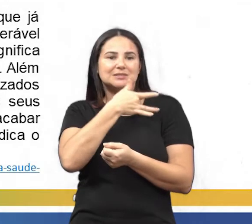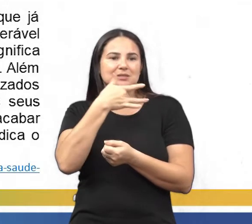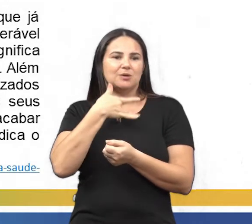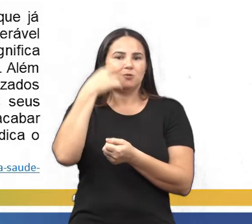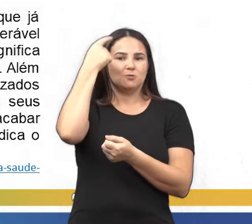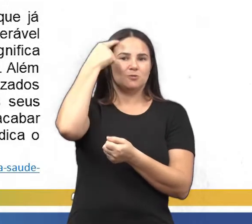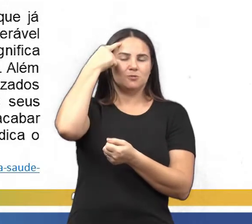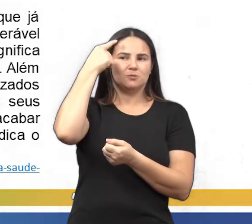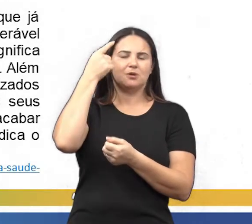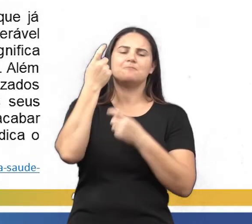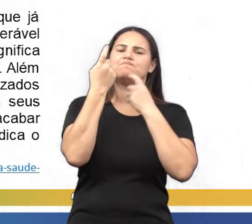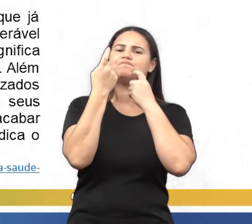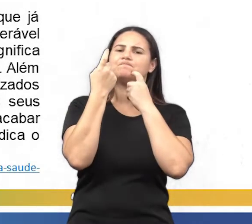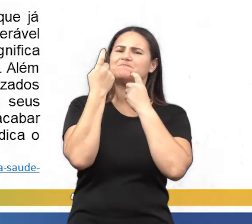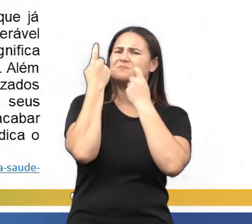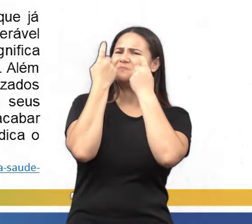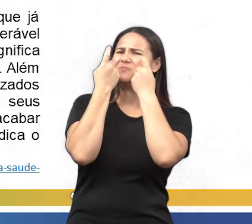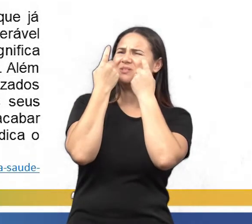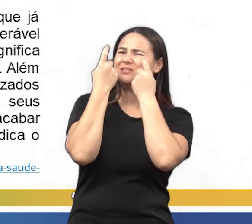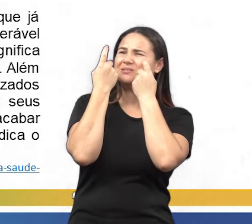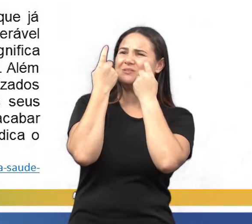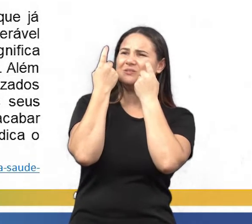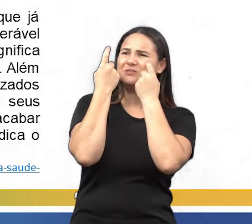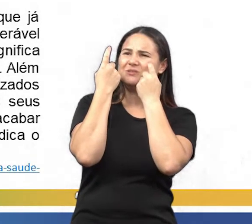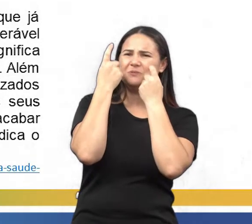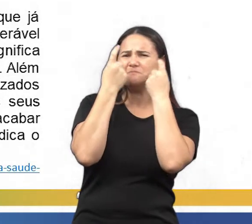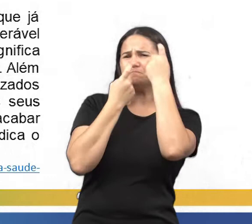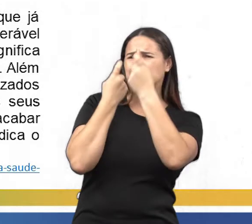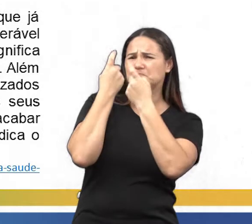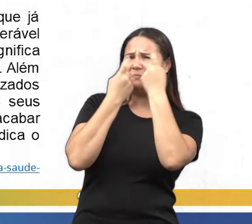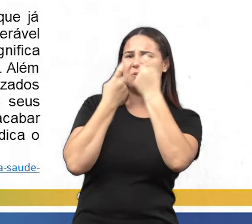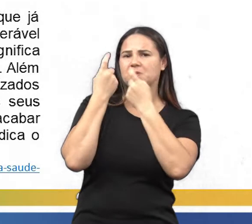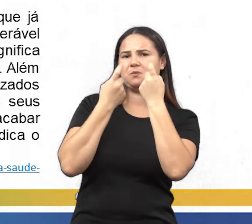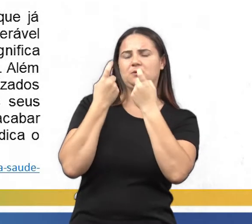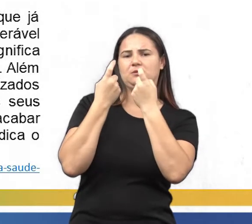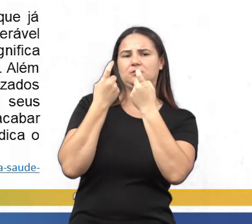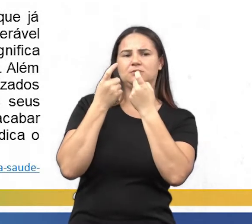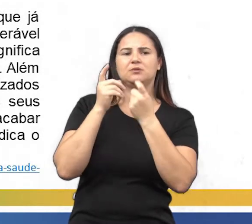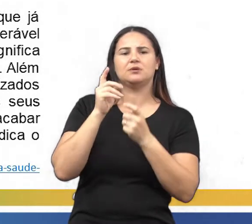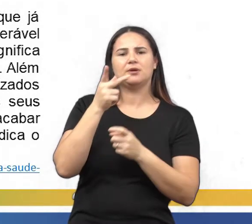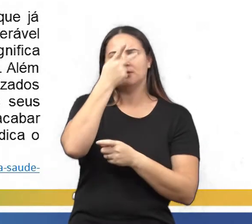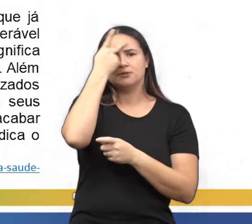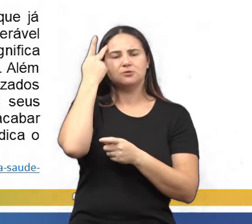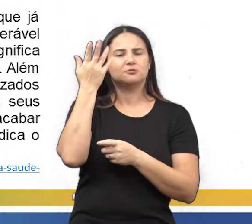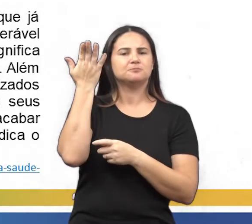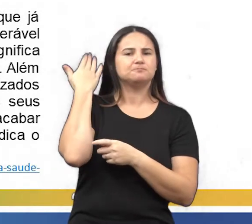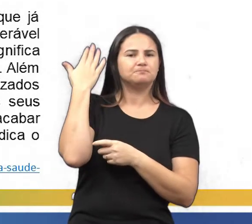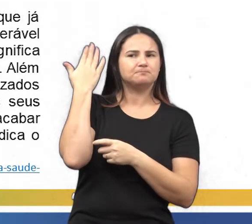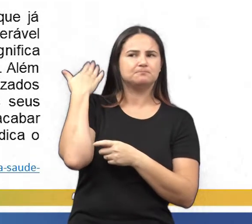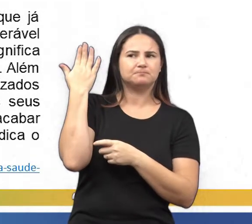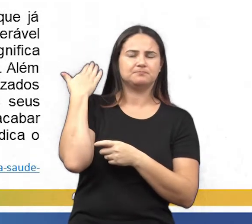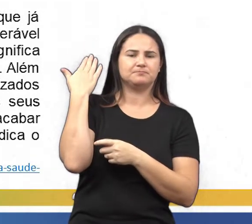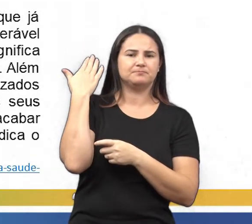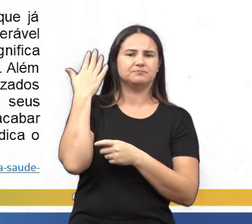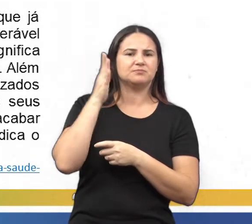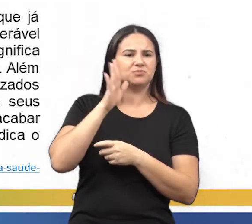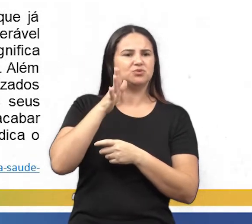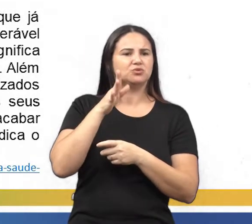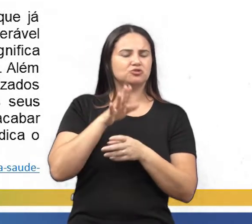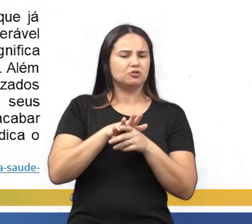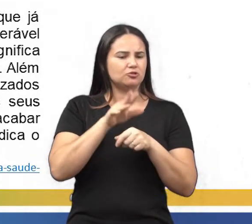prazo, a grande preocupação é que as pessoas que já faziam tratamento psiquiátrico fiquem